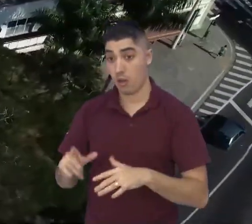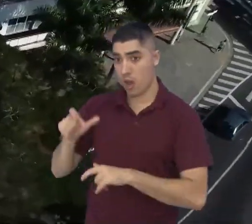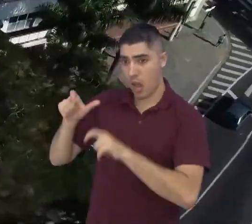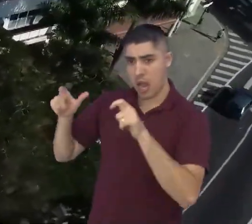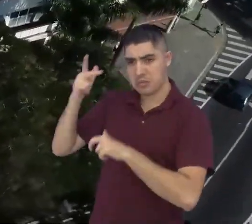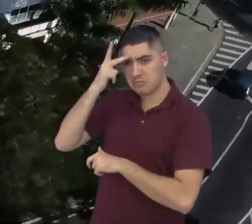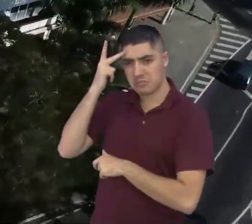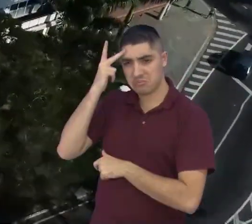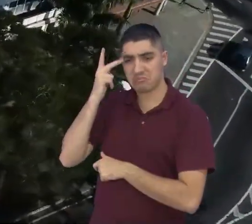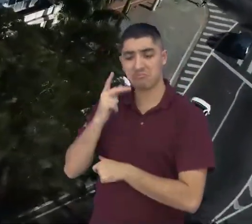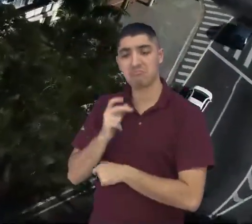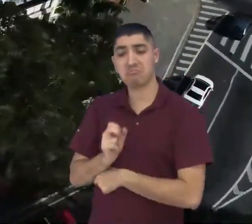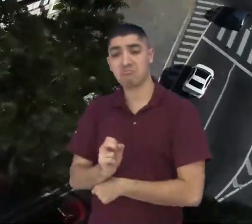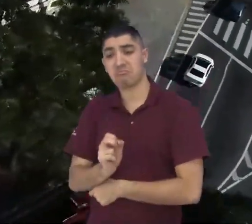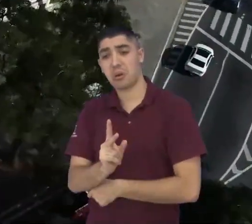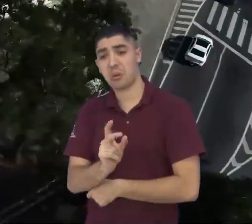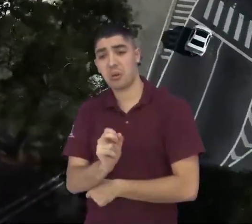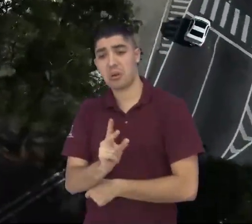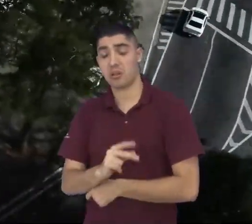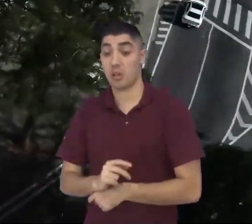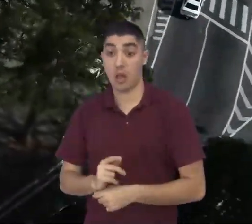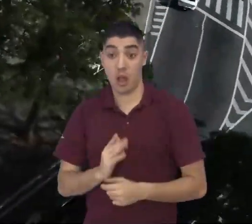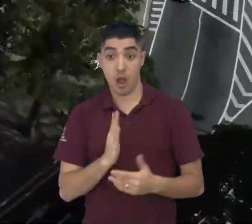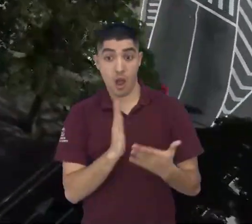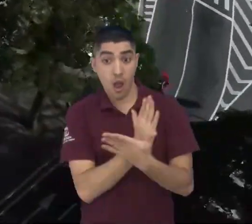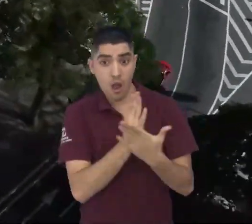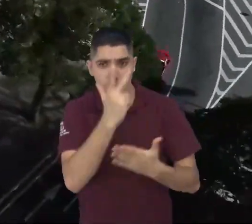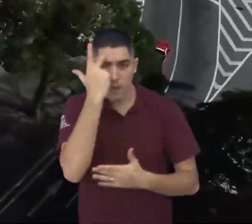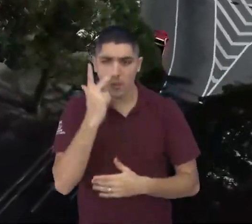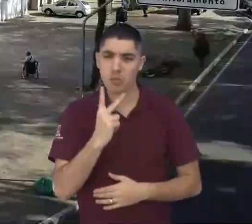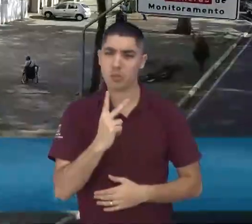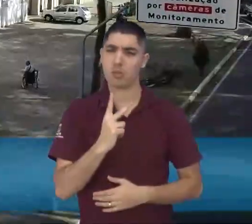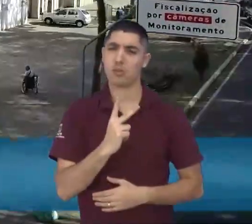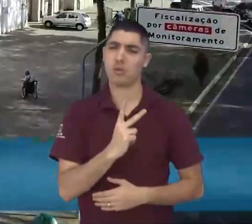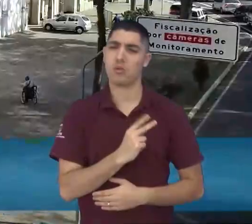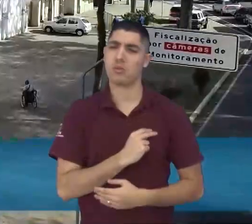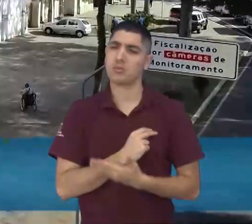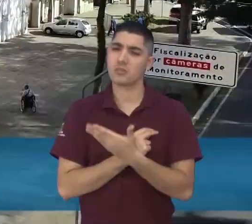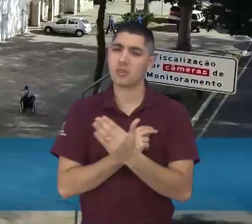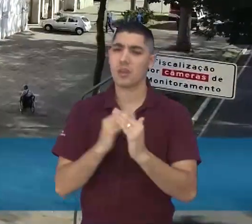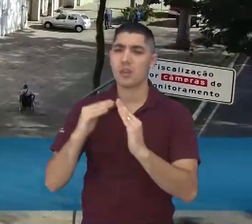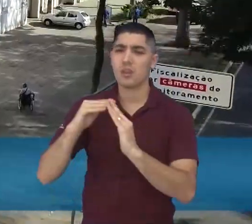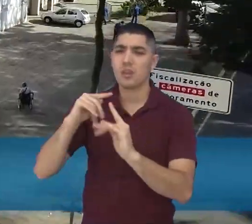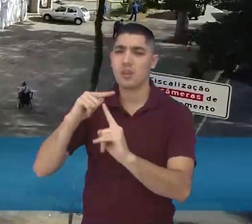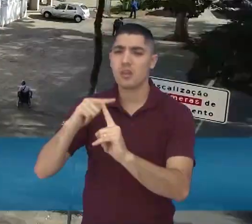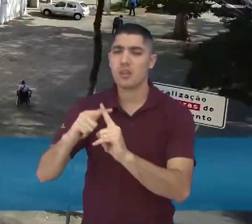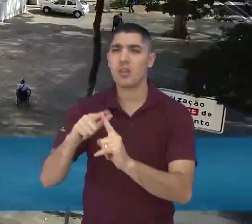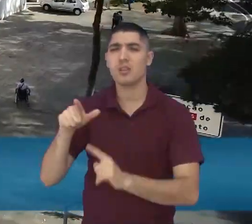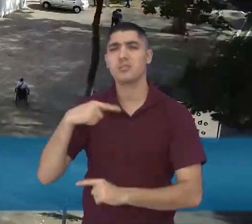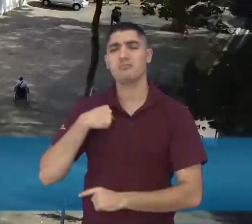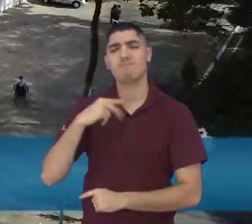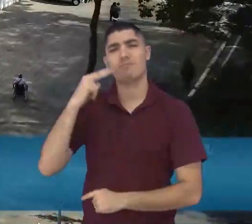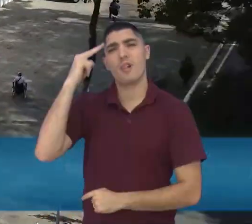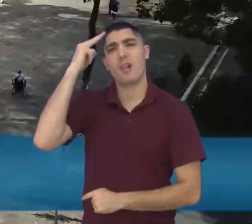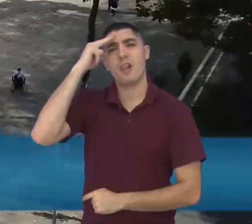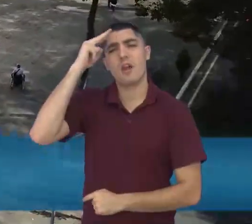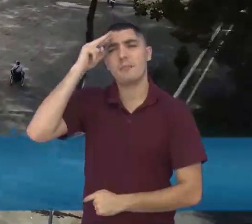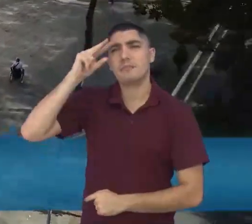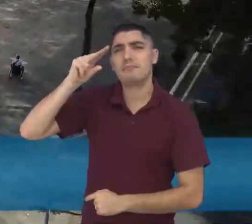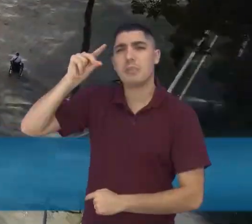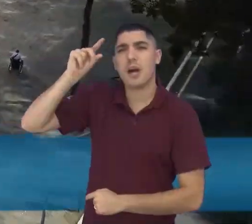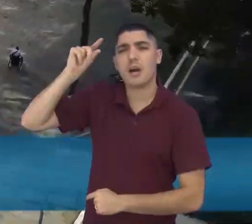bem. Porém, muitos vão falar o seguinte: puxa, aquilo ali é um valor histórico para a